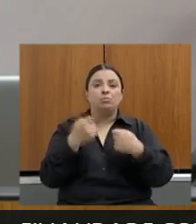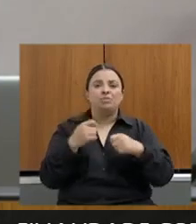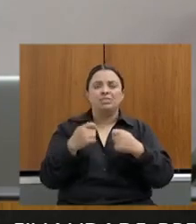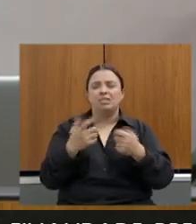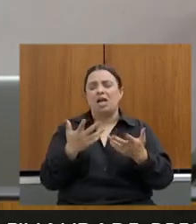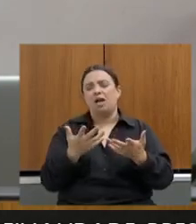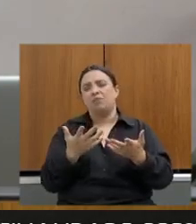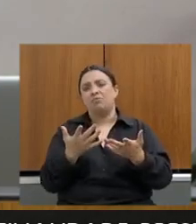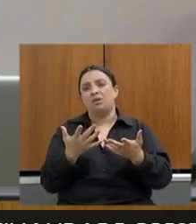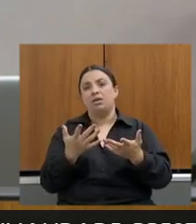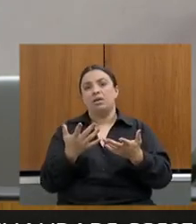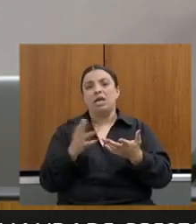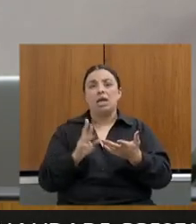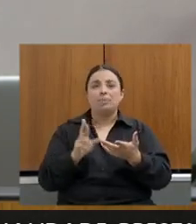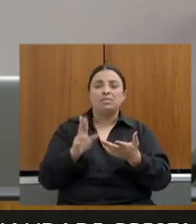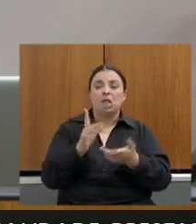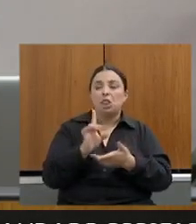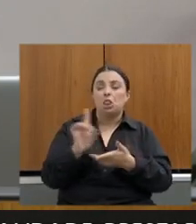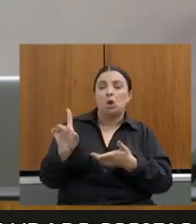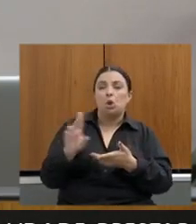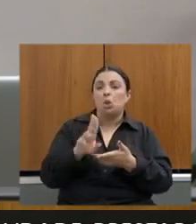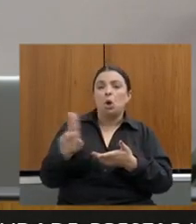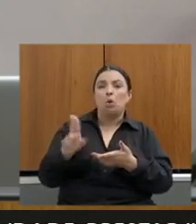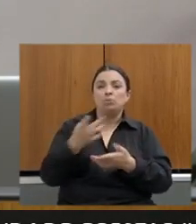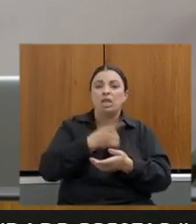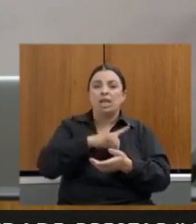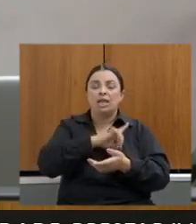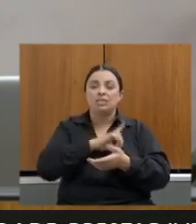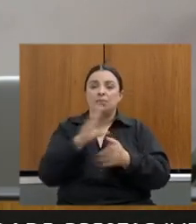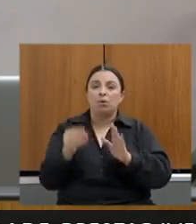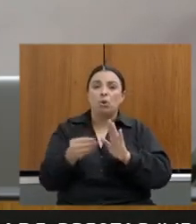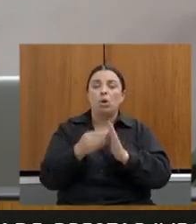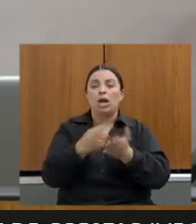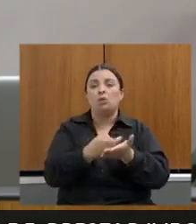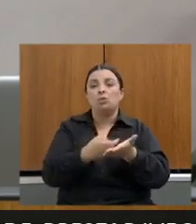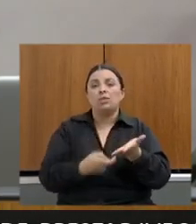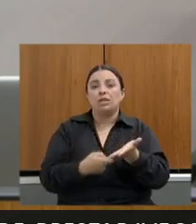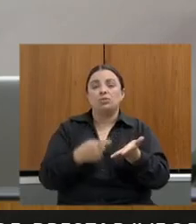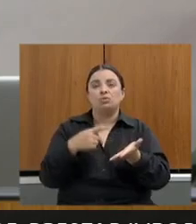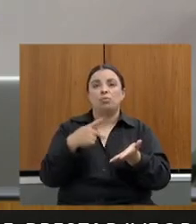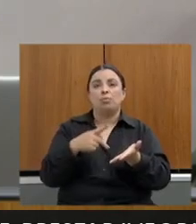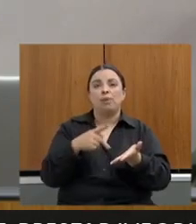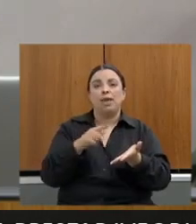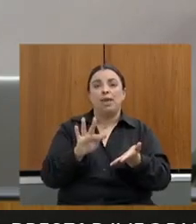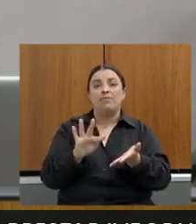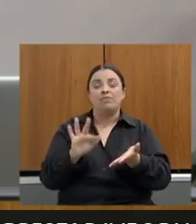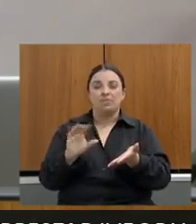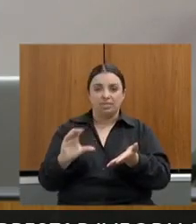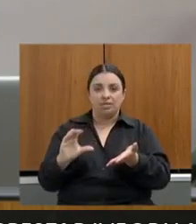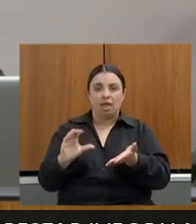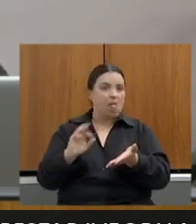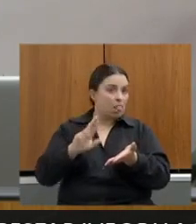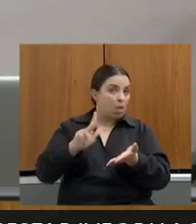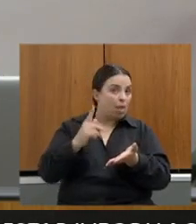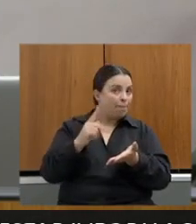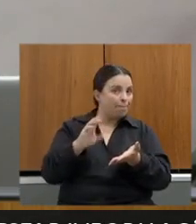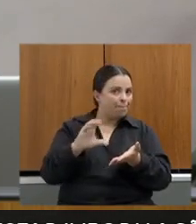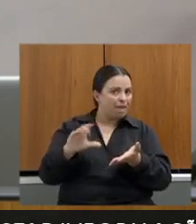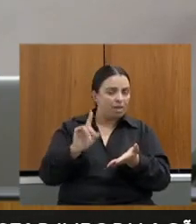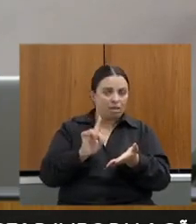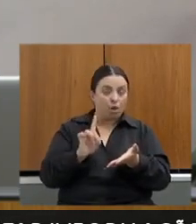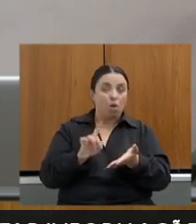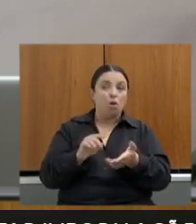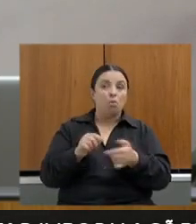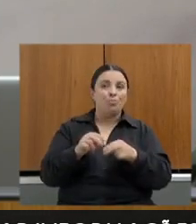nomes de delegacias para dentro do texto da do PLC não E por que isso poderia dificultar